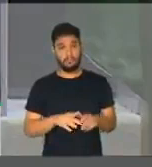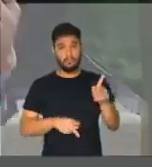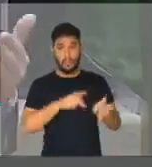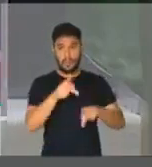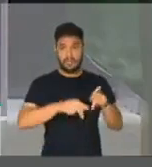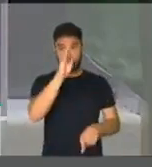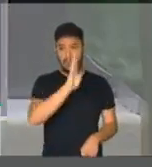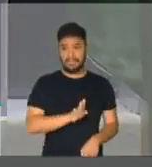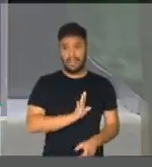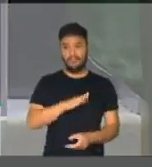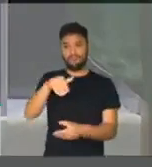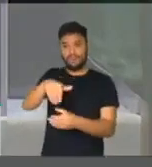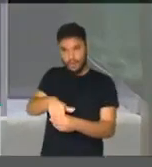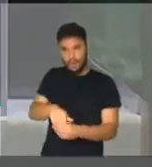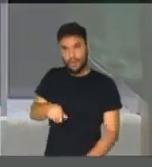acabaram votando nele